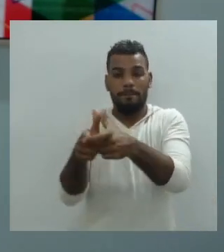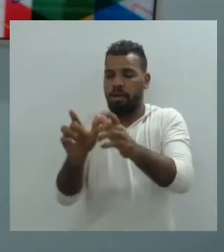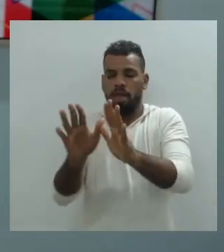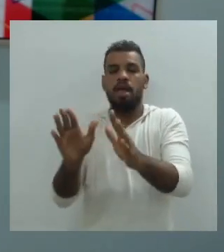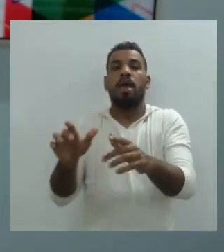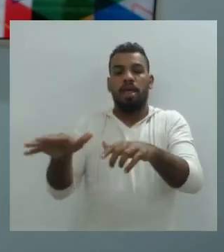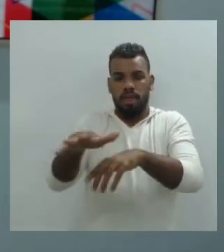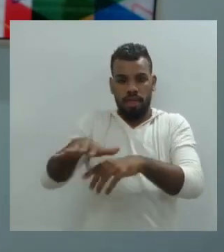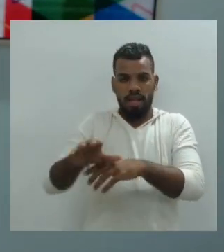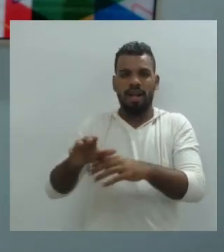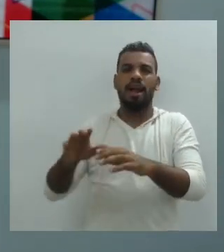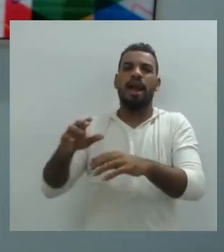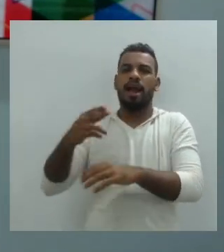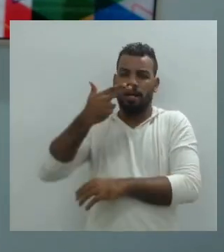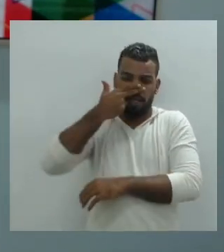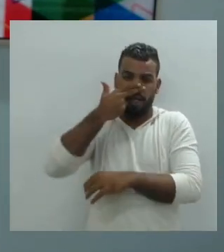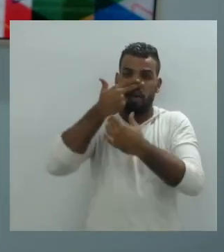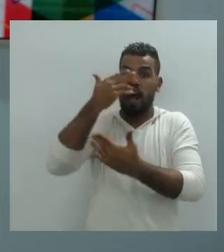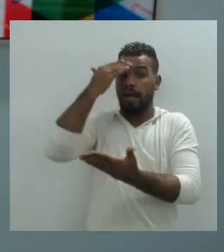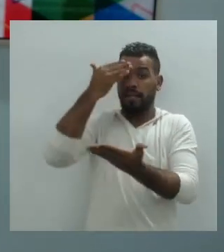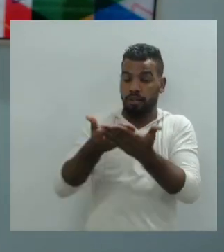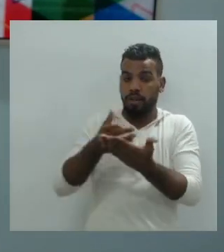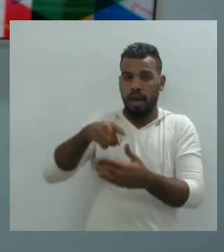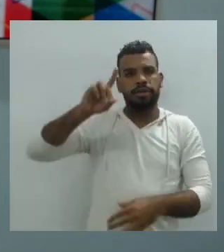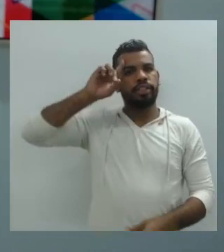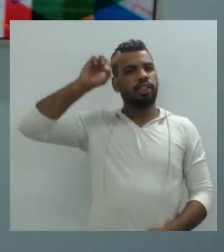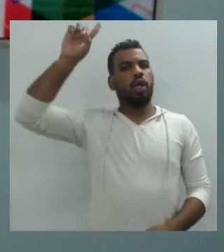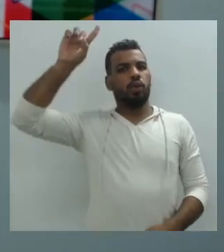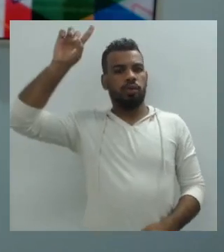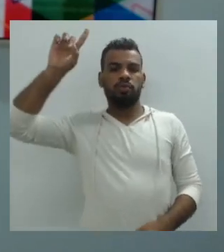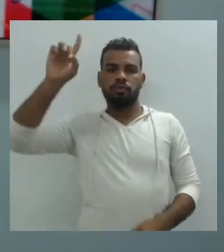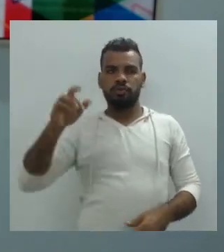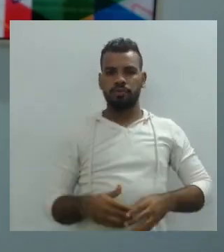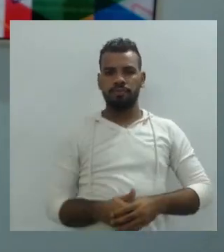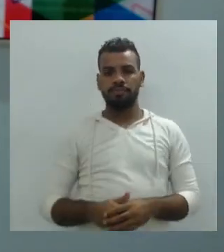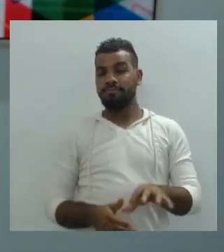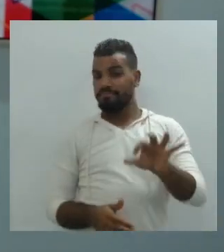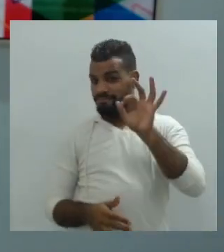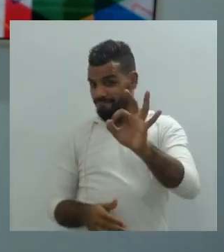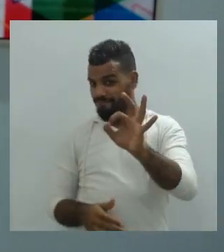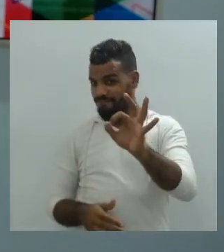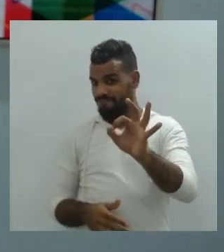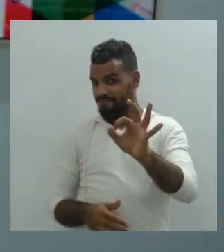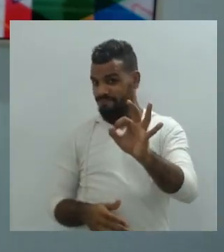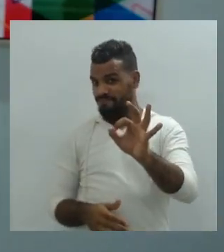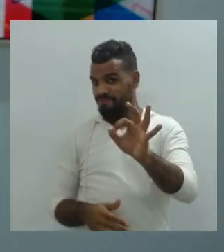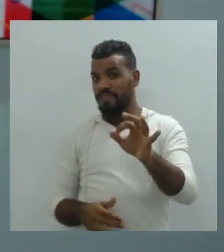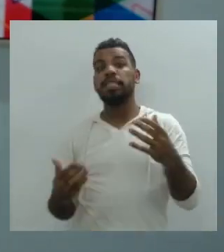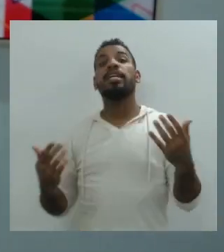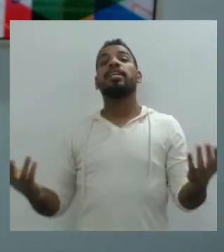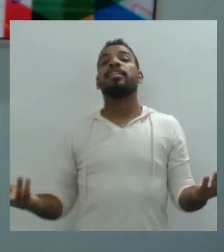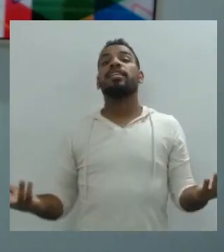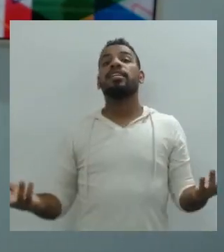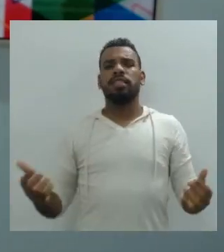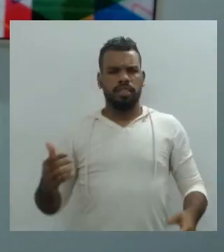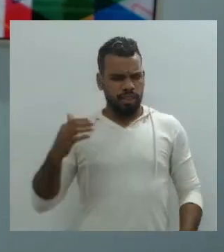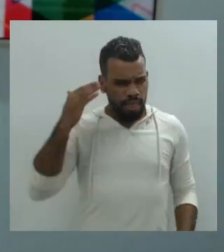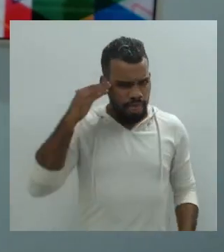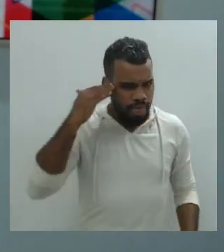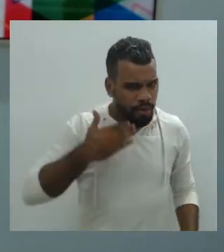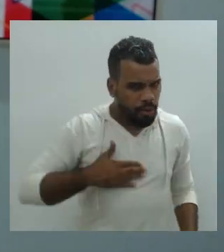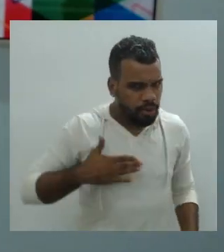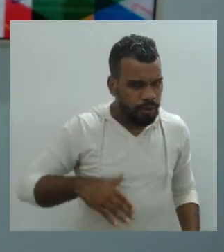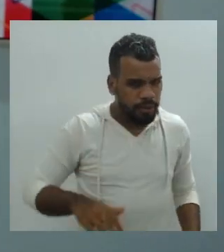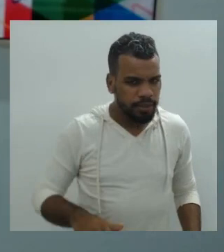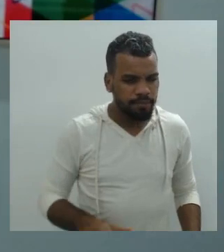então acreditam que esse ser inteligente foi Deus. Bacana? E aí? Tá tranquila a aula de